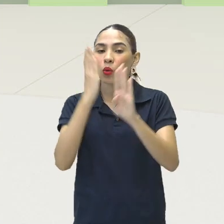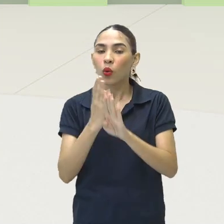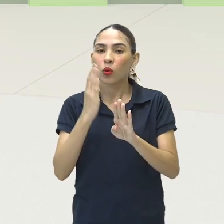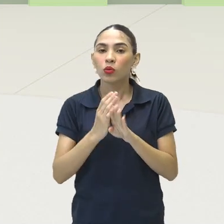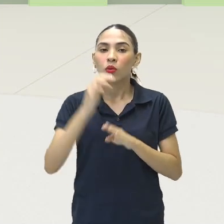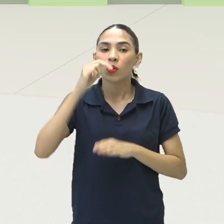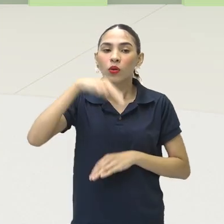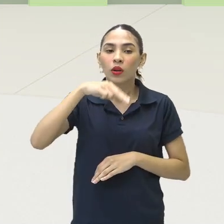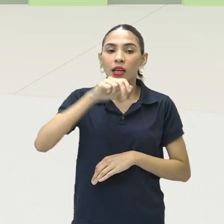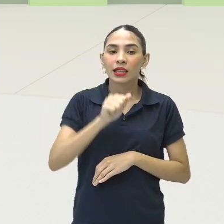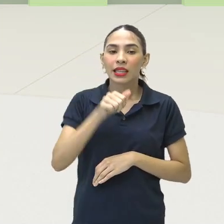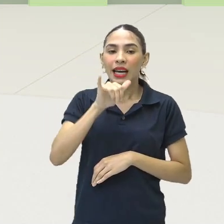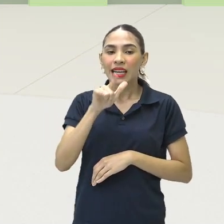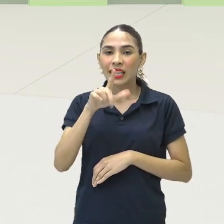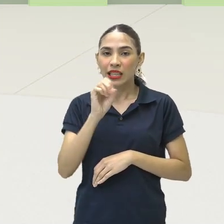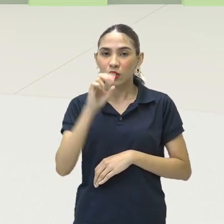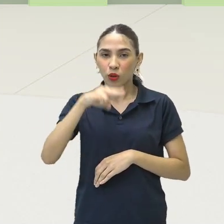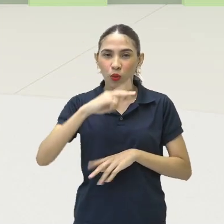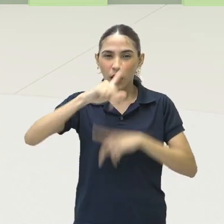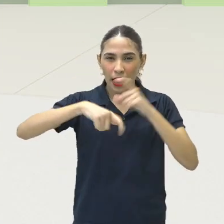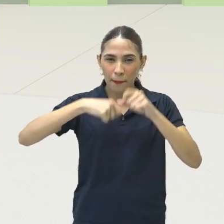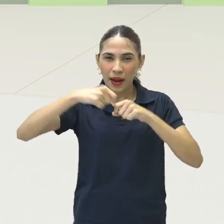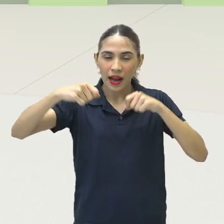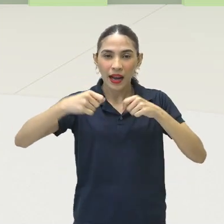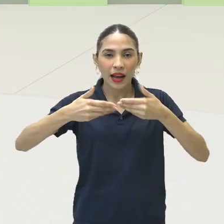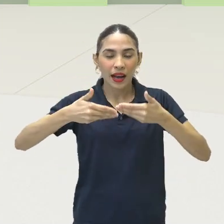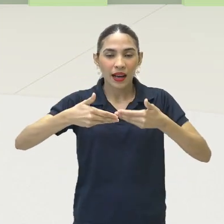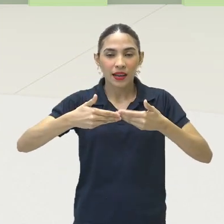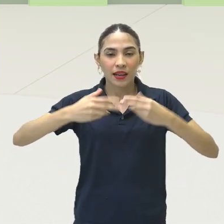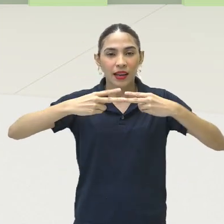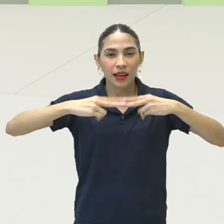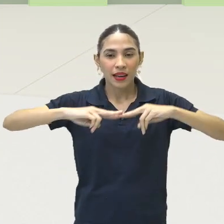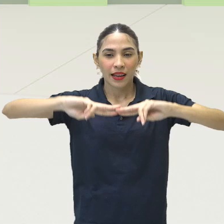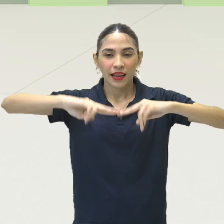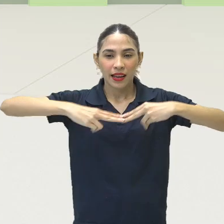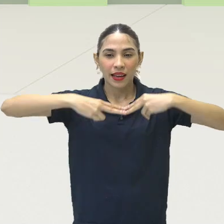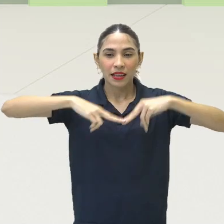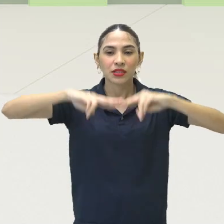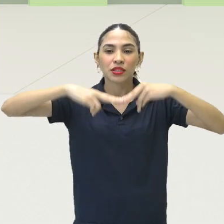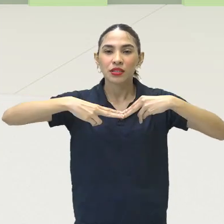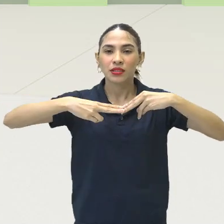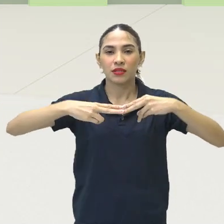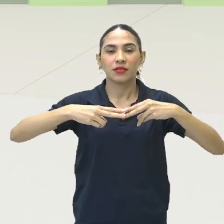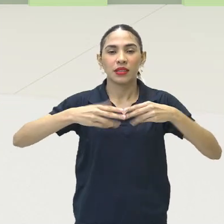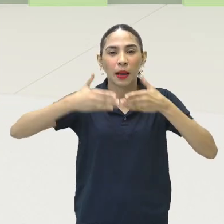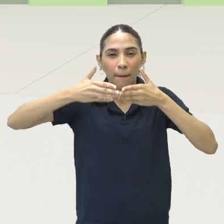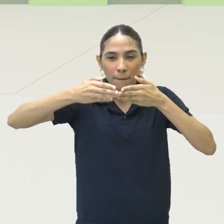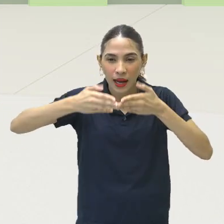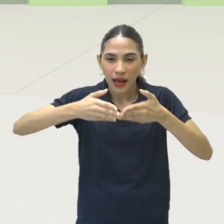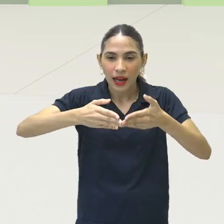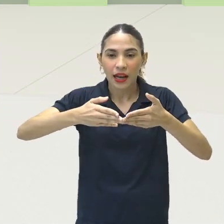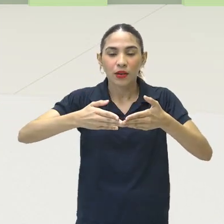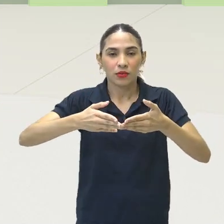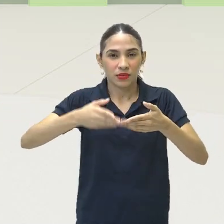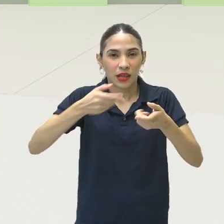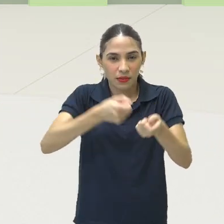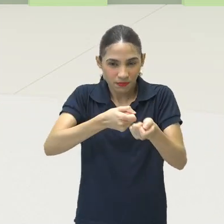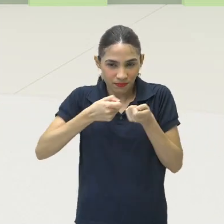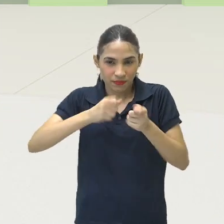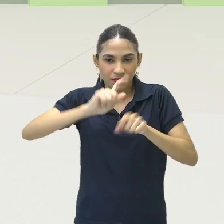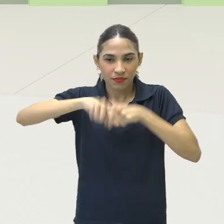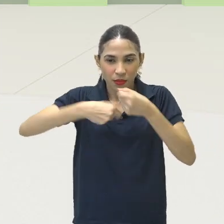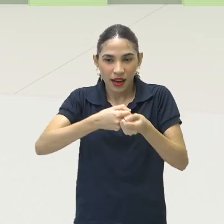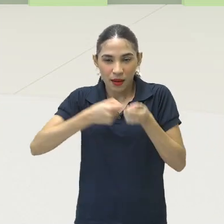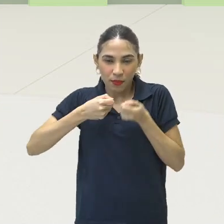nylon. Sabe essas cordas de amarrar rede, amarrar barco, né? Quando a gente coloca ali para segurar, para amarrar